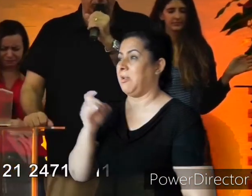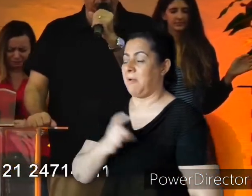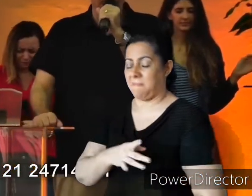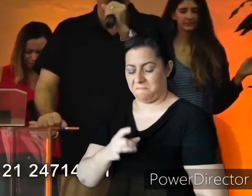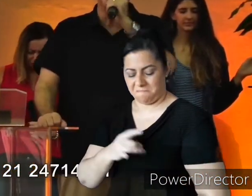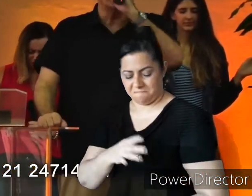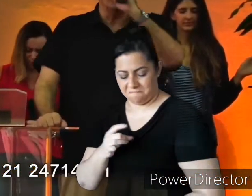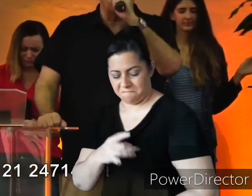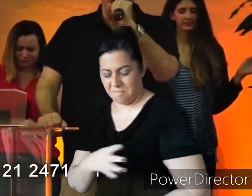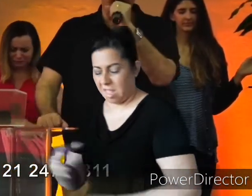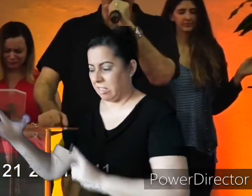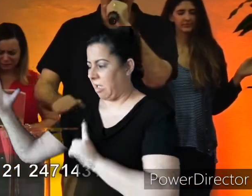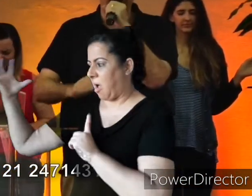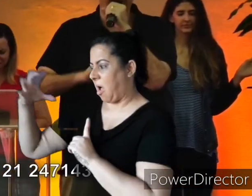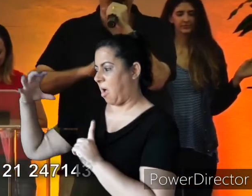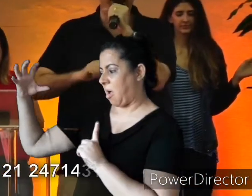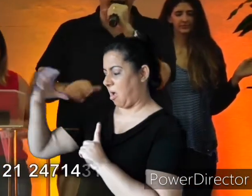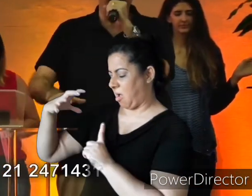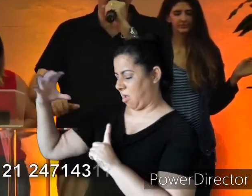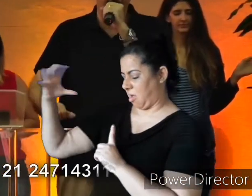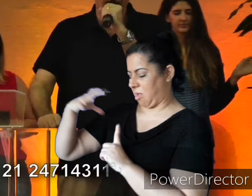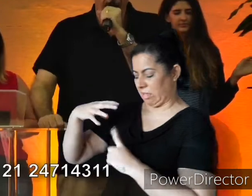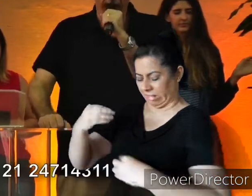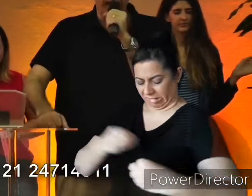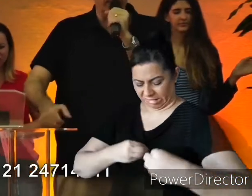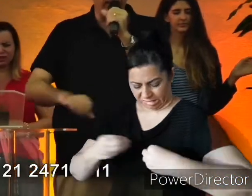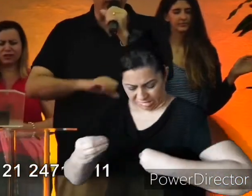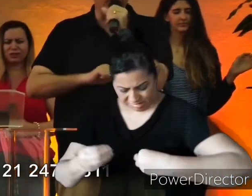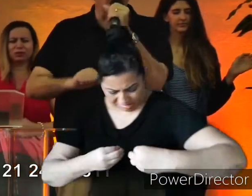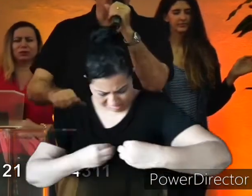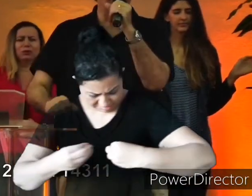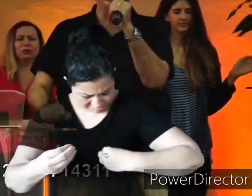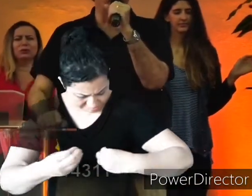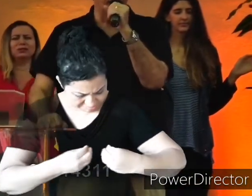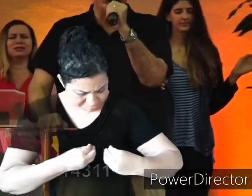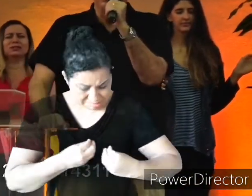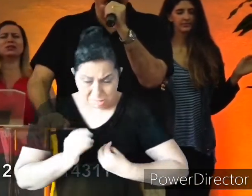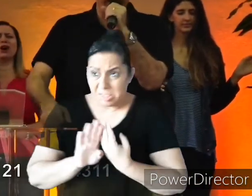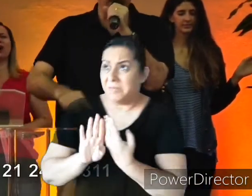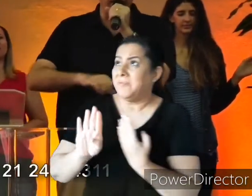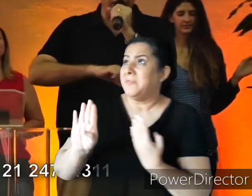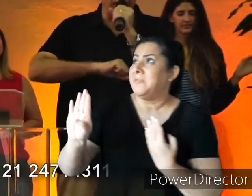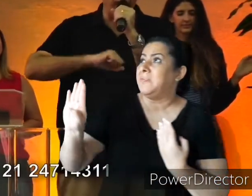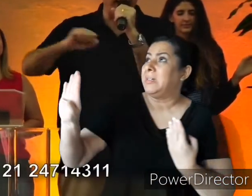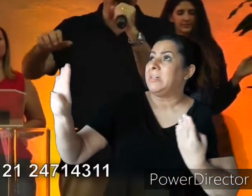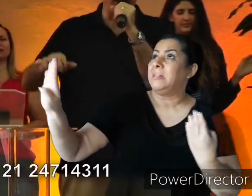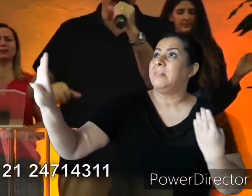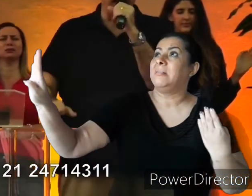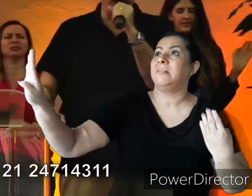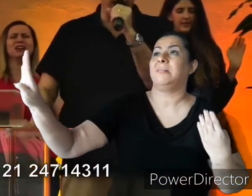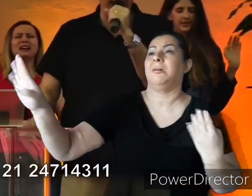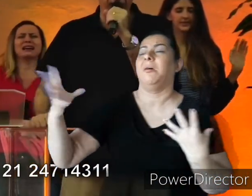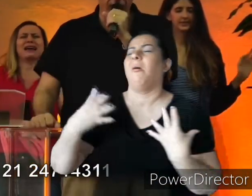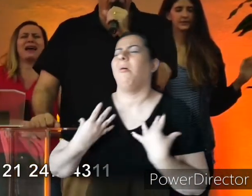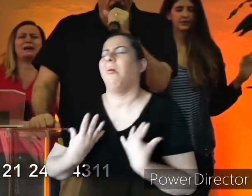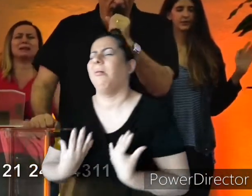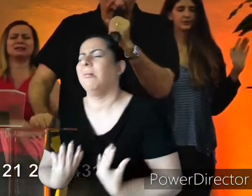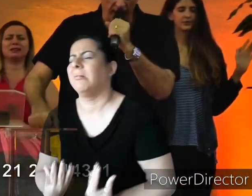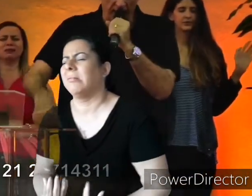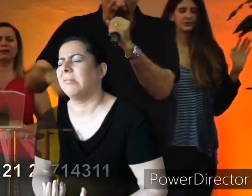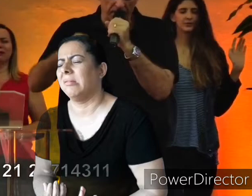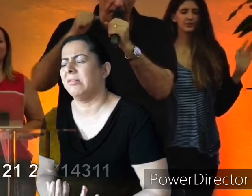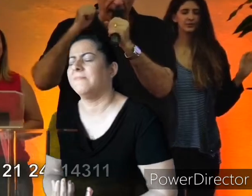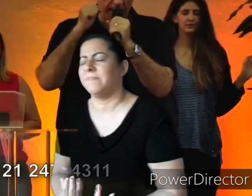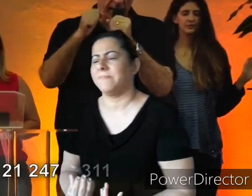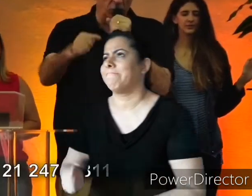de Jesus. E vai quebrando as cadeias, vai quebrando as correntes, vai quebrando as fortalezas nas mentes,